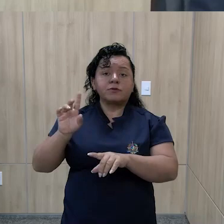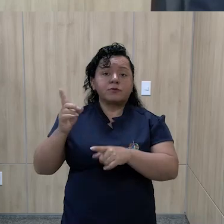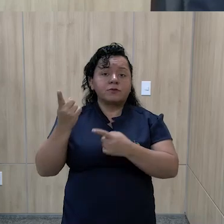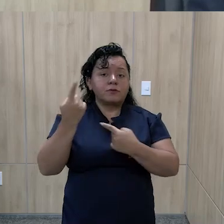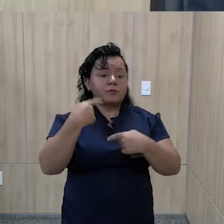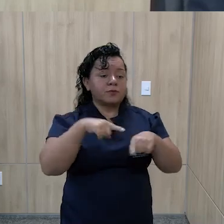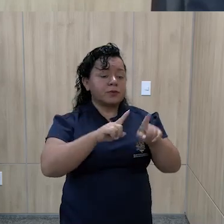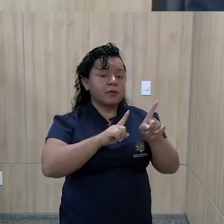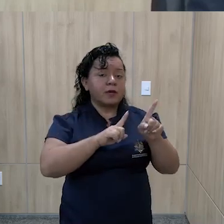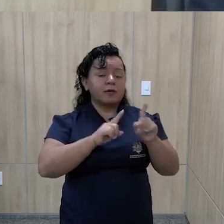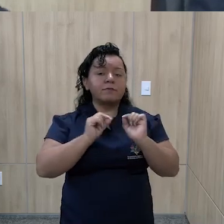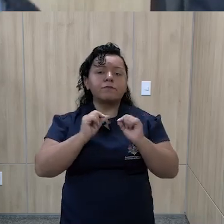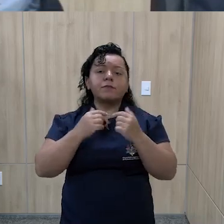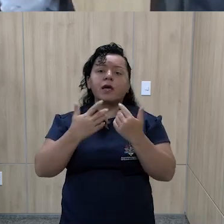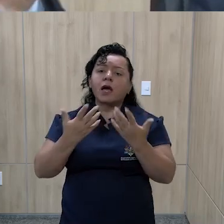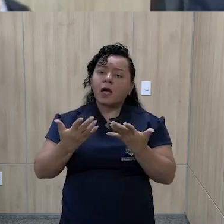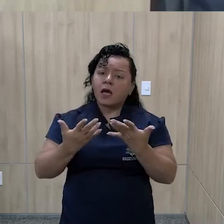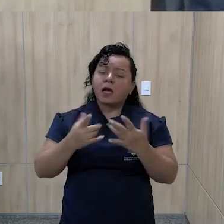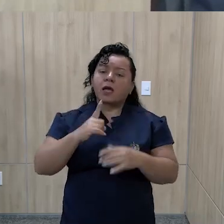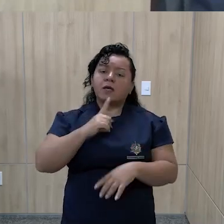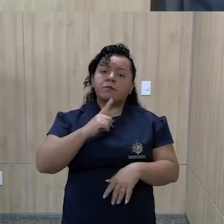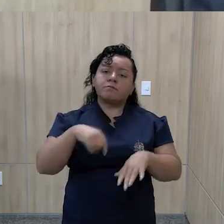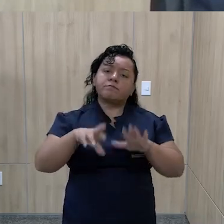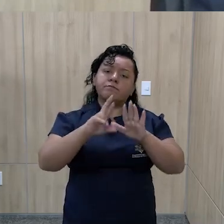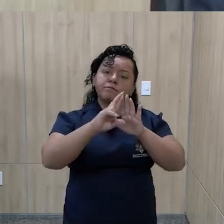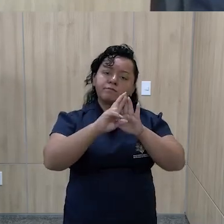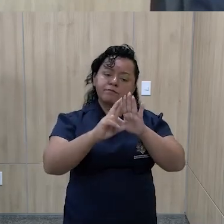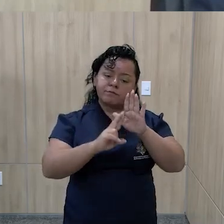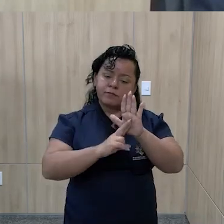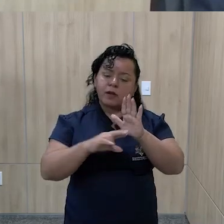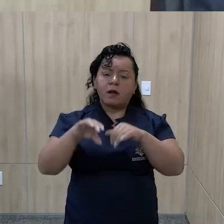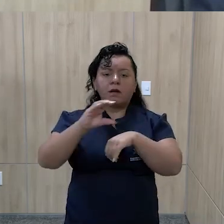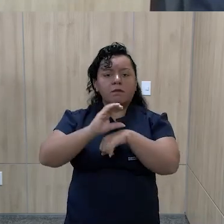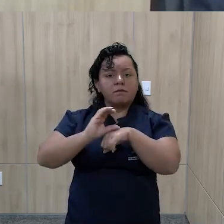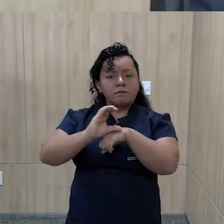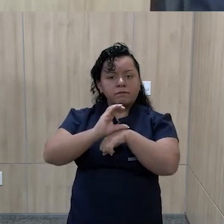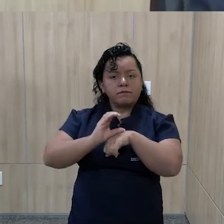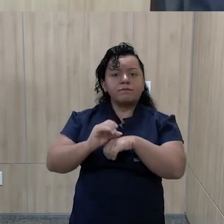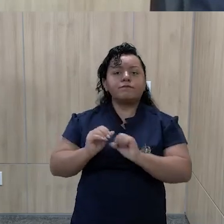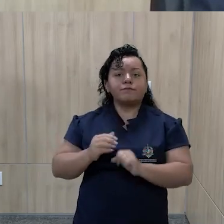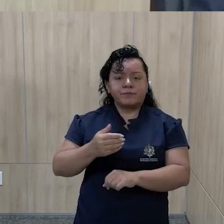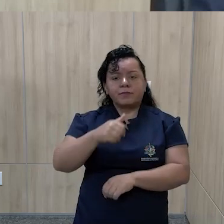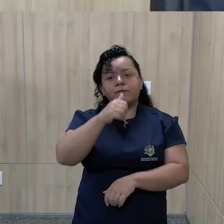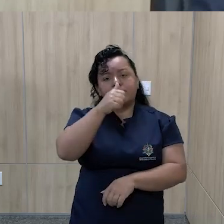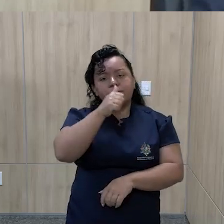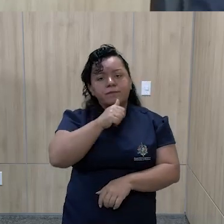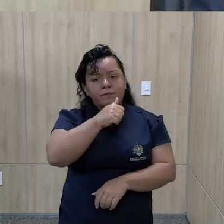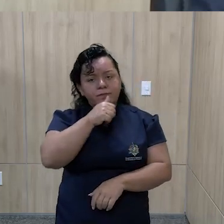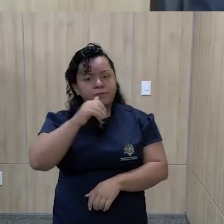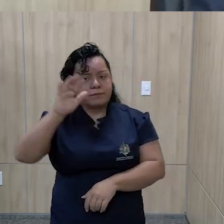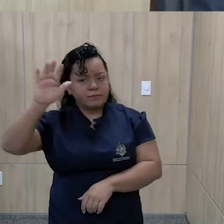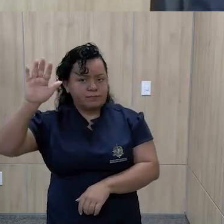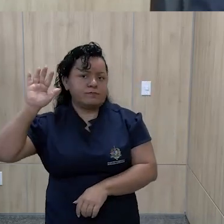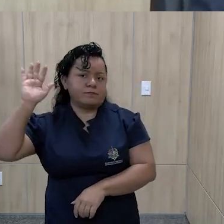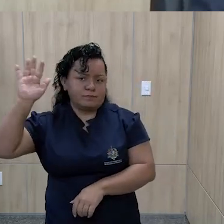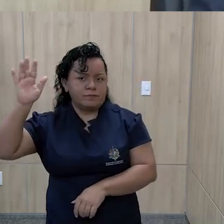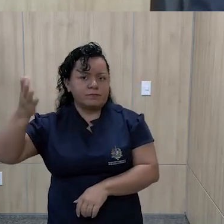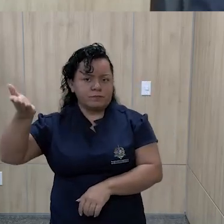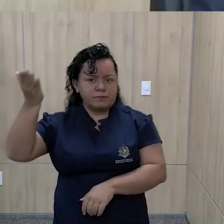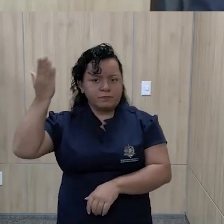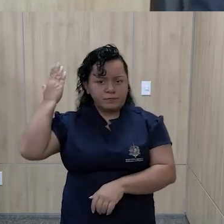contrário embora muitos não tenham seguido as normas constitucionais Eu tenho esse dever eu fiz esse juramento um dia